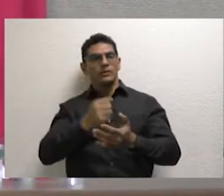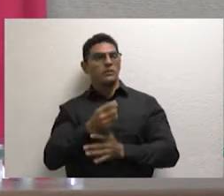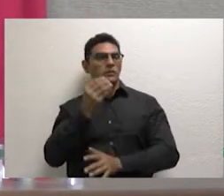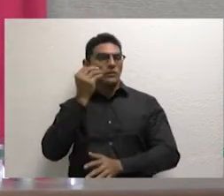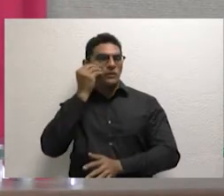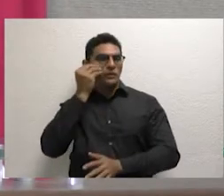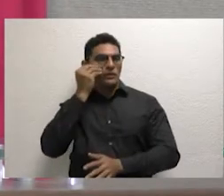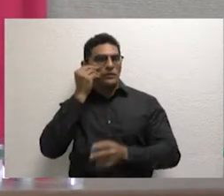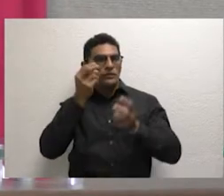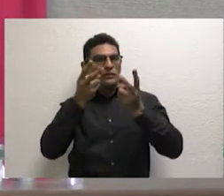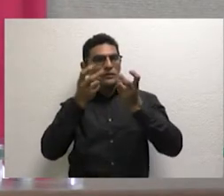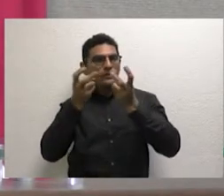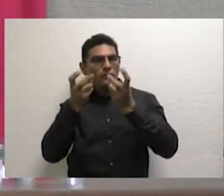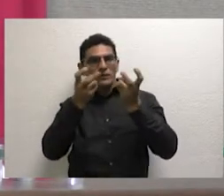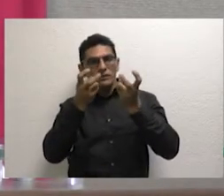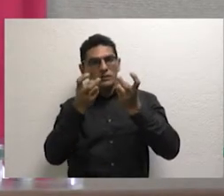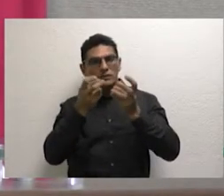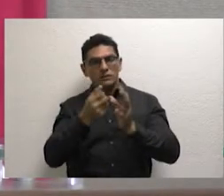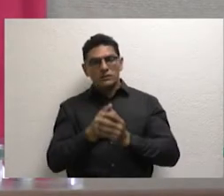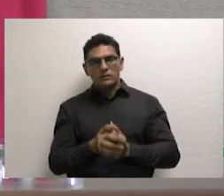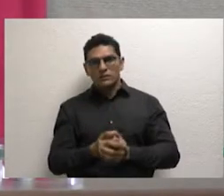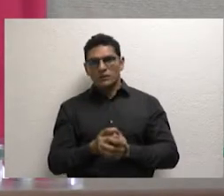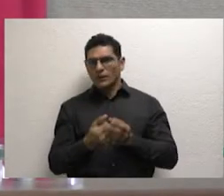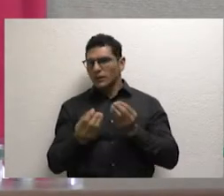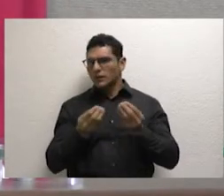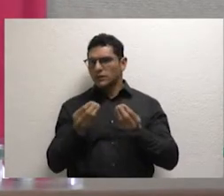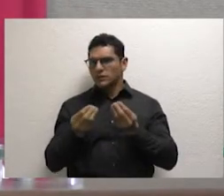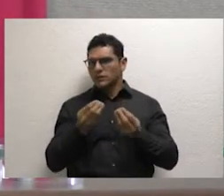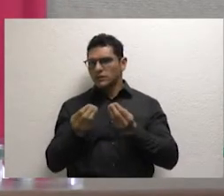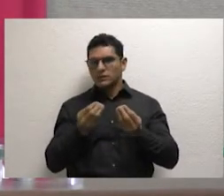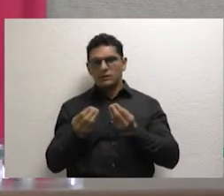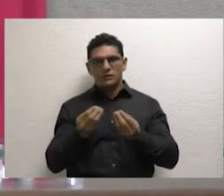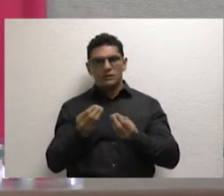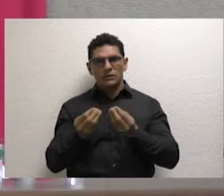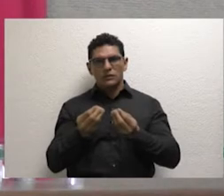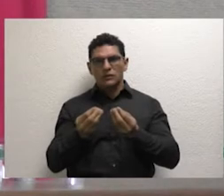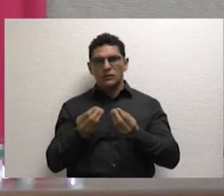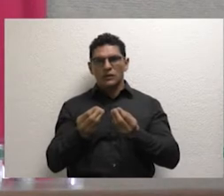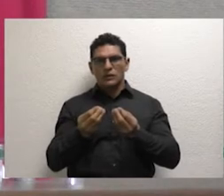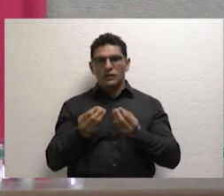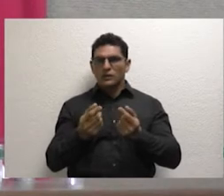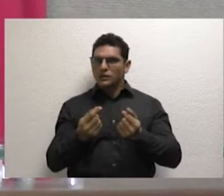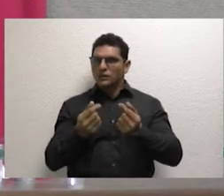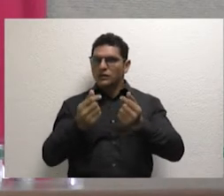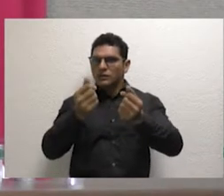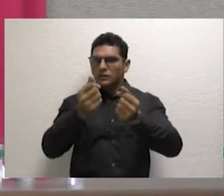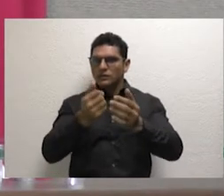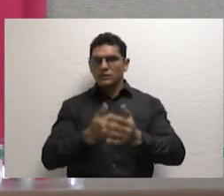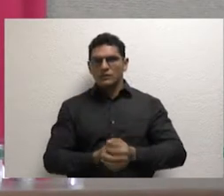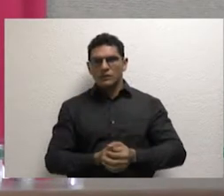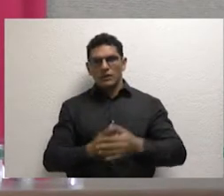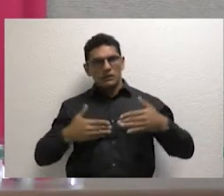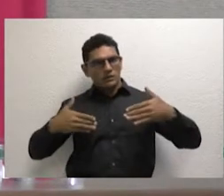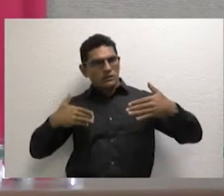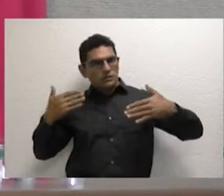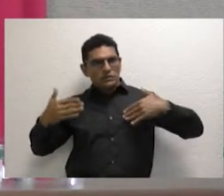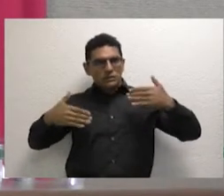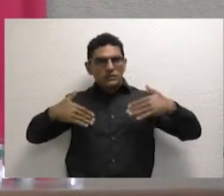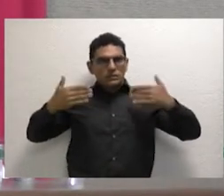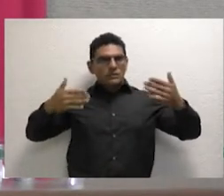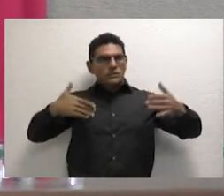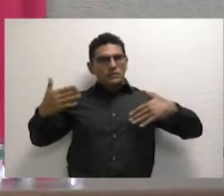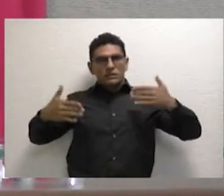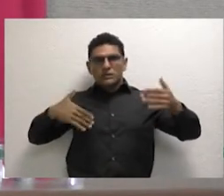a principal, como funciona a principal matriz econômica do município, que é a questão do turismo. Pude visitar alguns